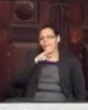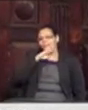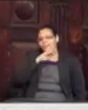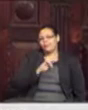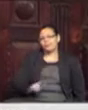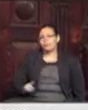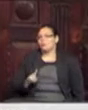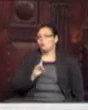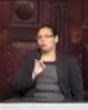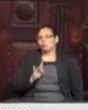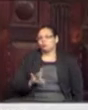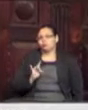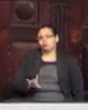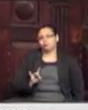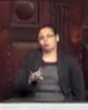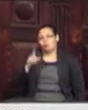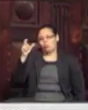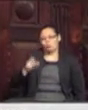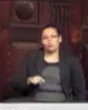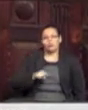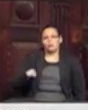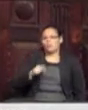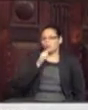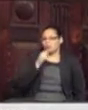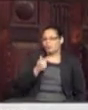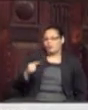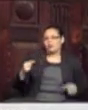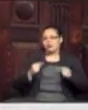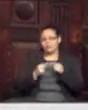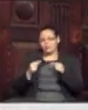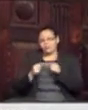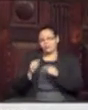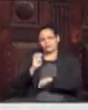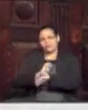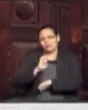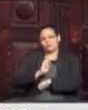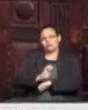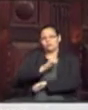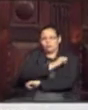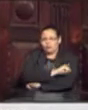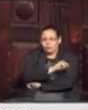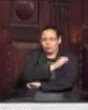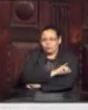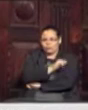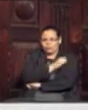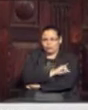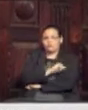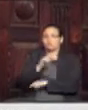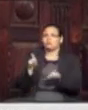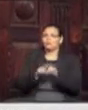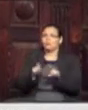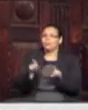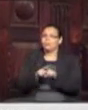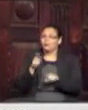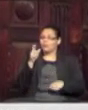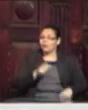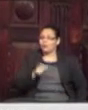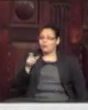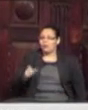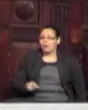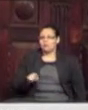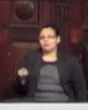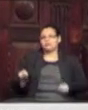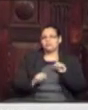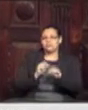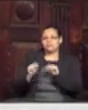os maus brasileiros não são apenas aqueles que não têm relação com o Estado do Rio de Janeiro. São também daqueles